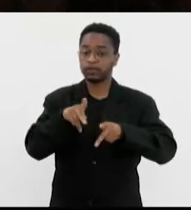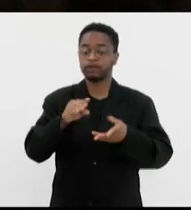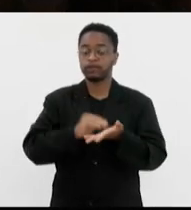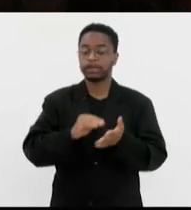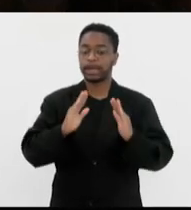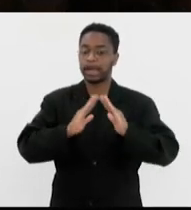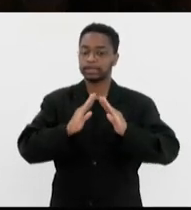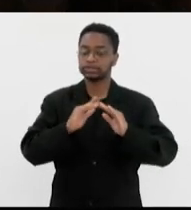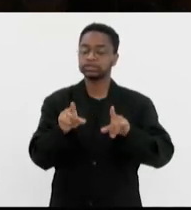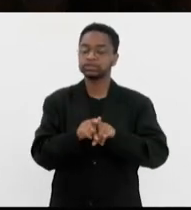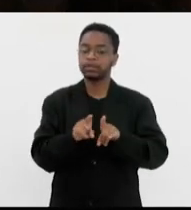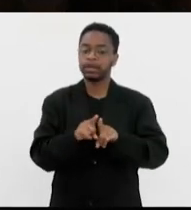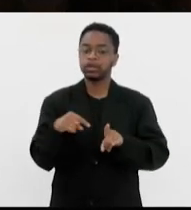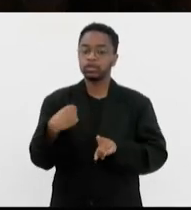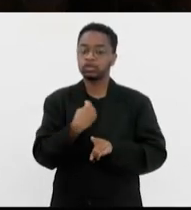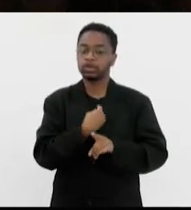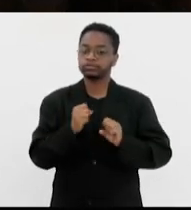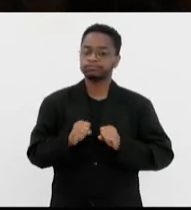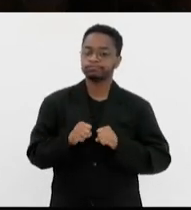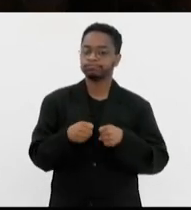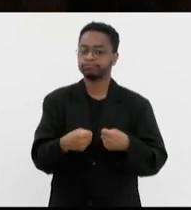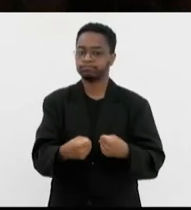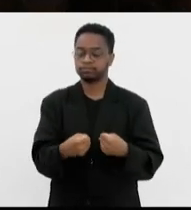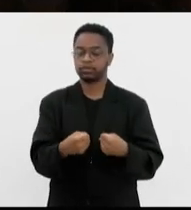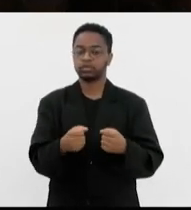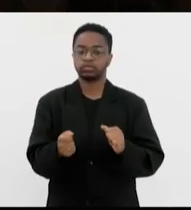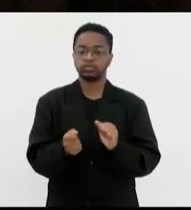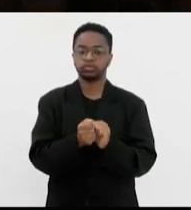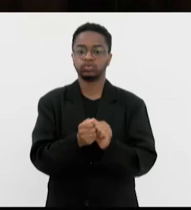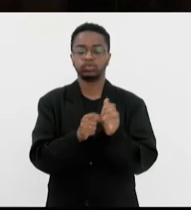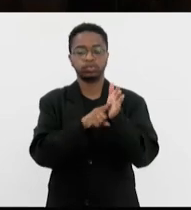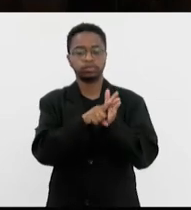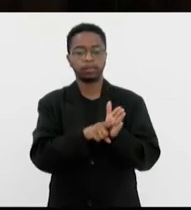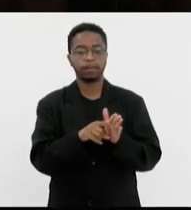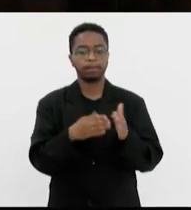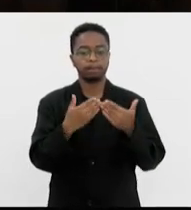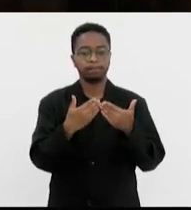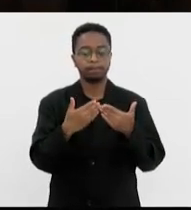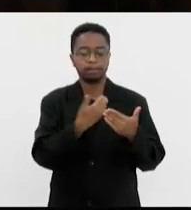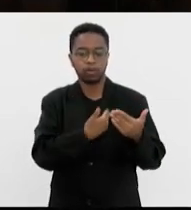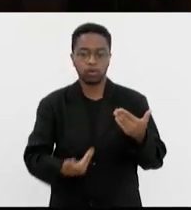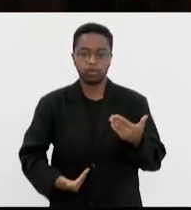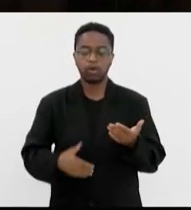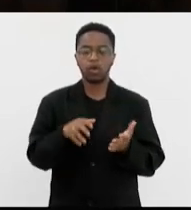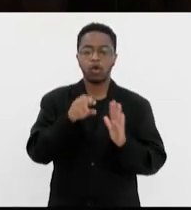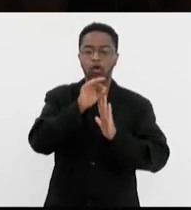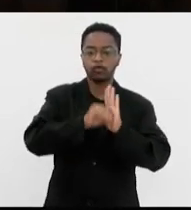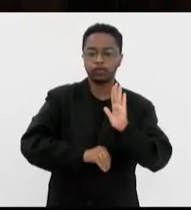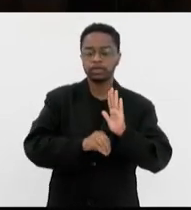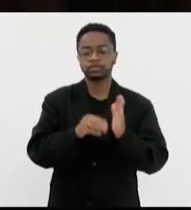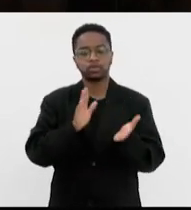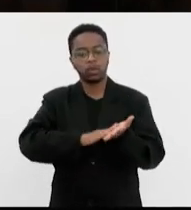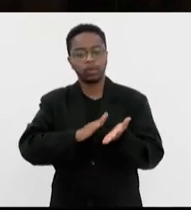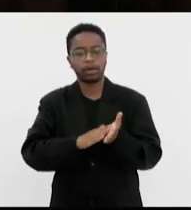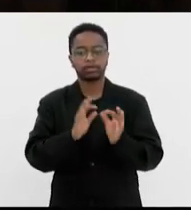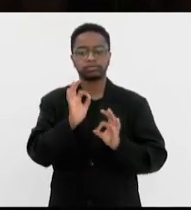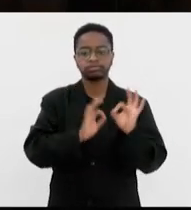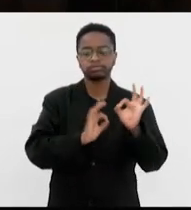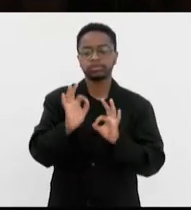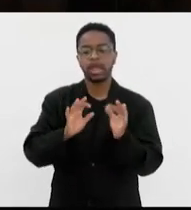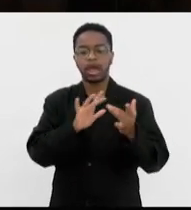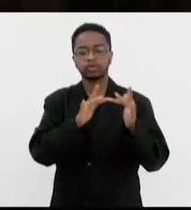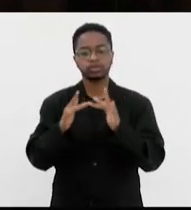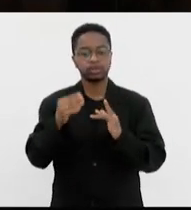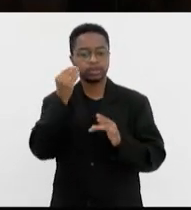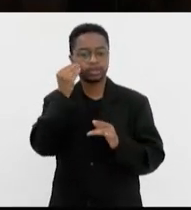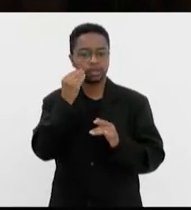e por isso que a gente fez esse esforço por meio de audiência pública, ofício, cobrança, fiscalização, proposta e articulação para que o Minha Casa